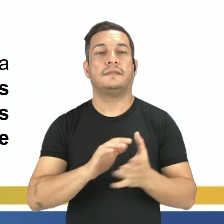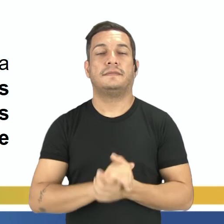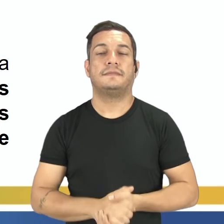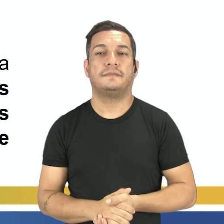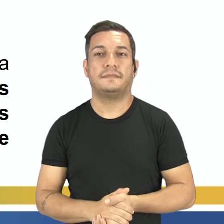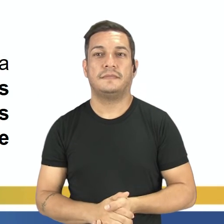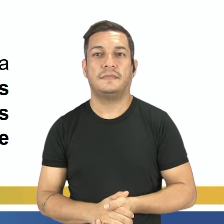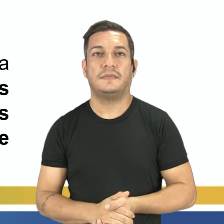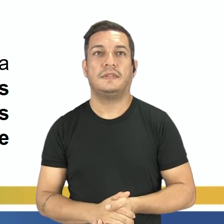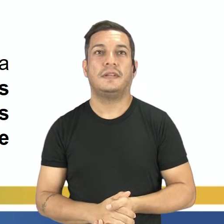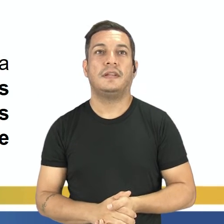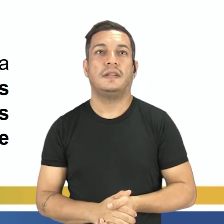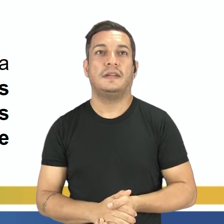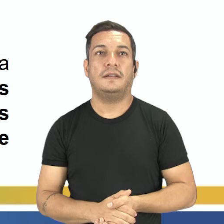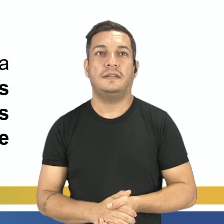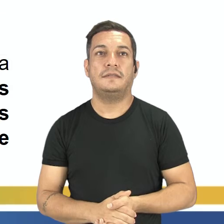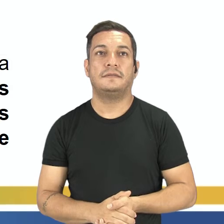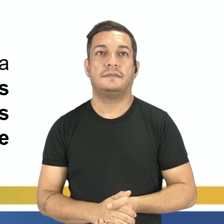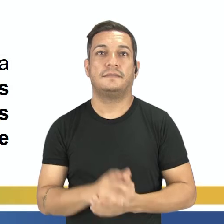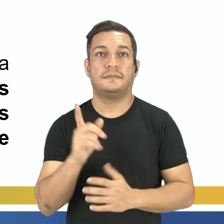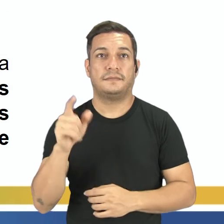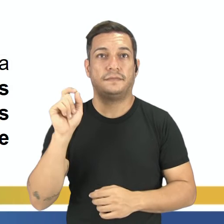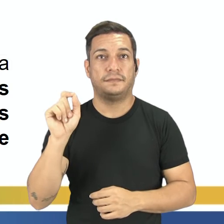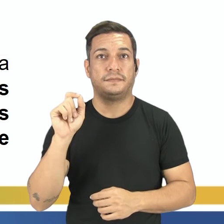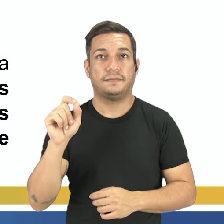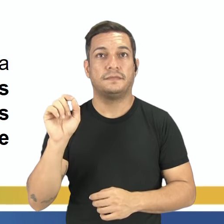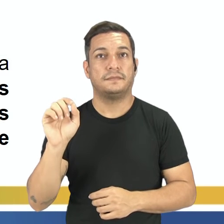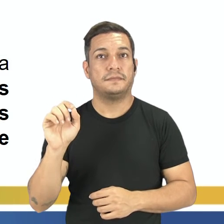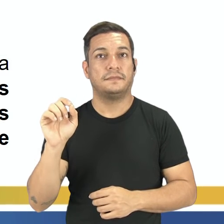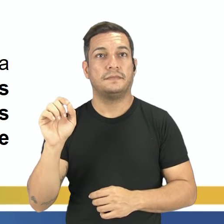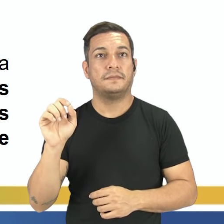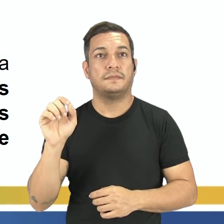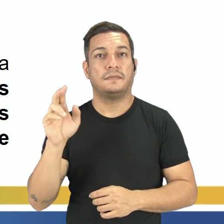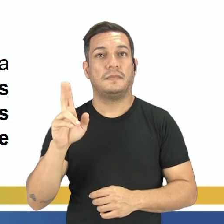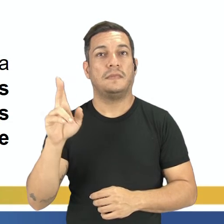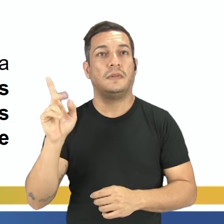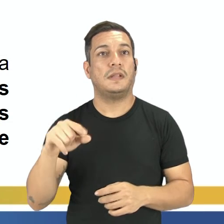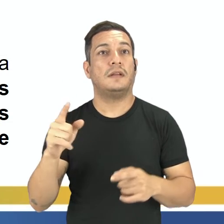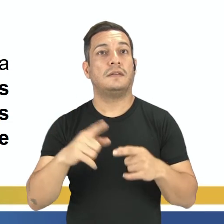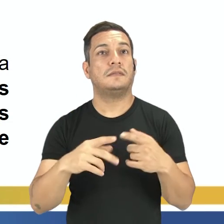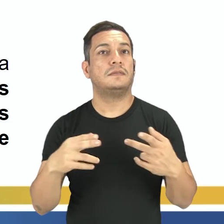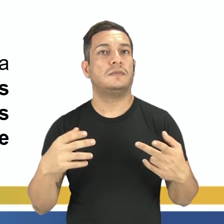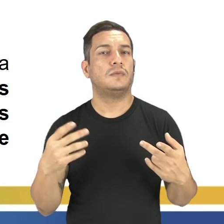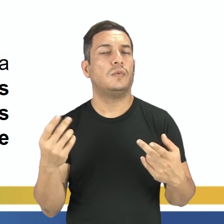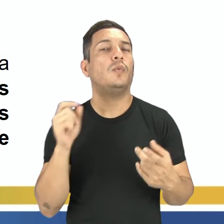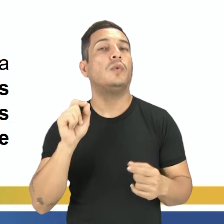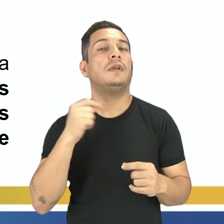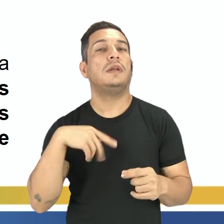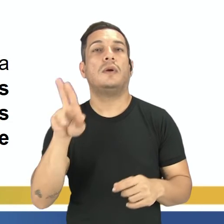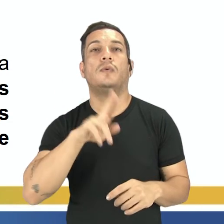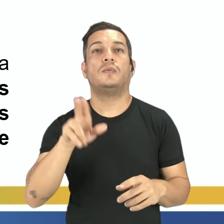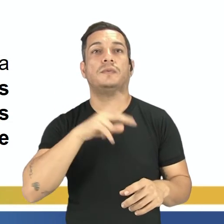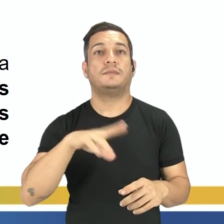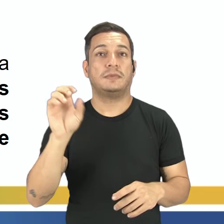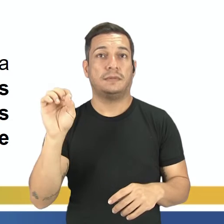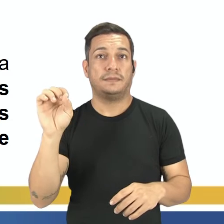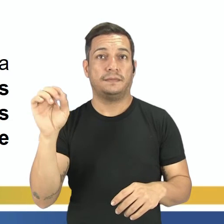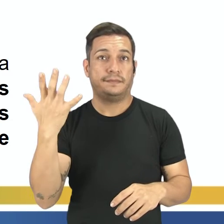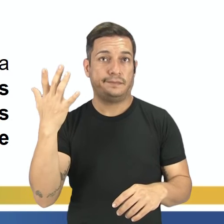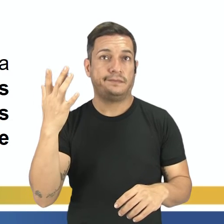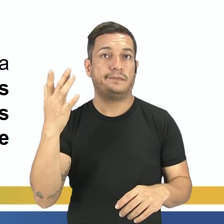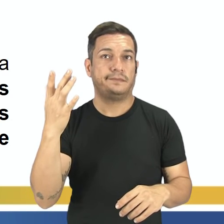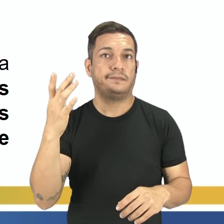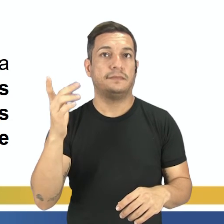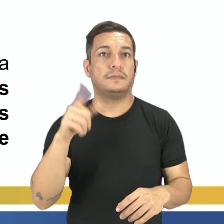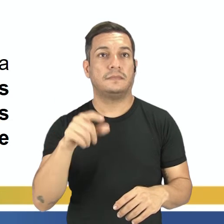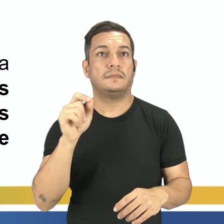leitura. O meio é o elemento que diz respeito à maneira ou aos recursos pelos quais a ação será realizada, né? Esse elemento dialoga com